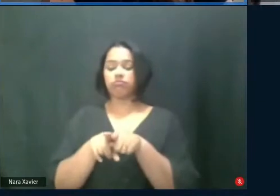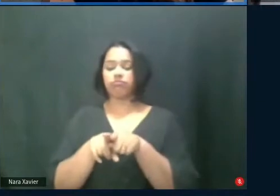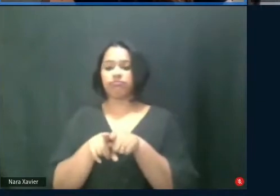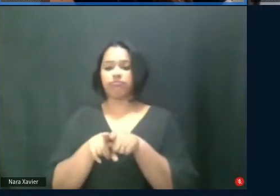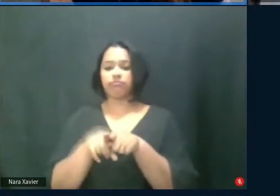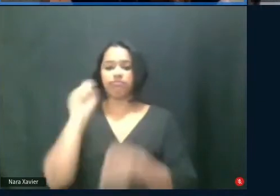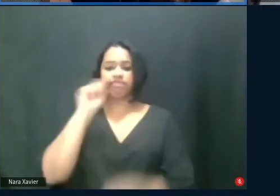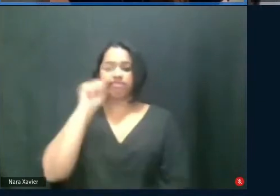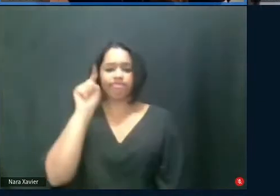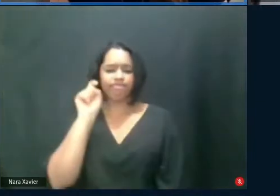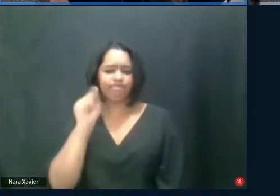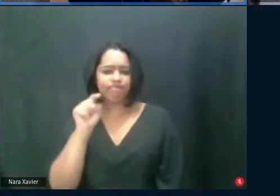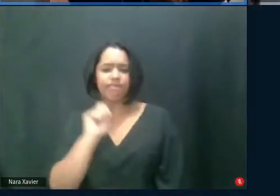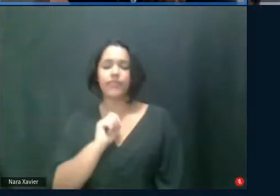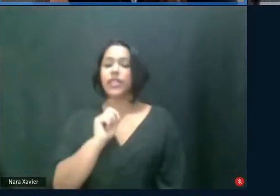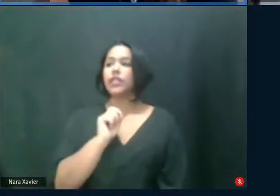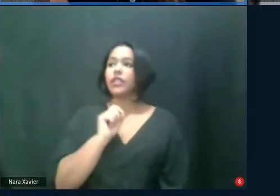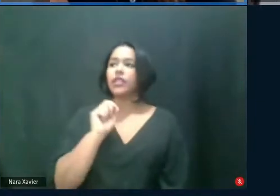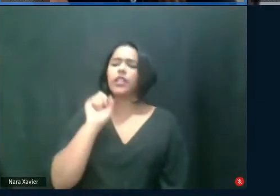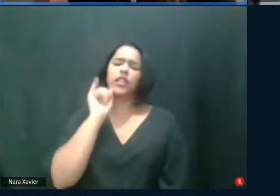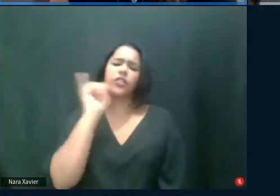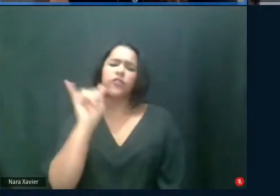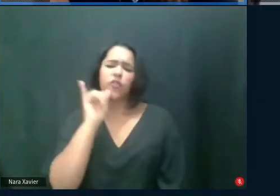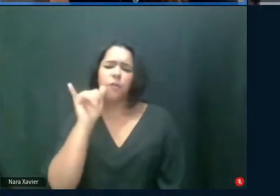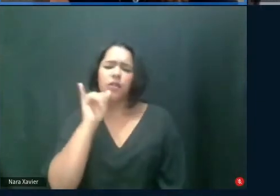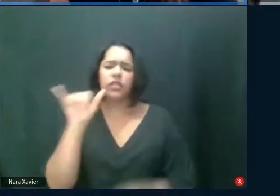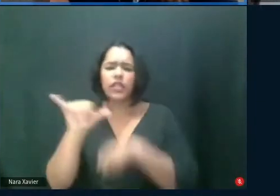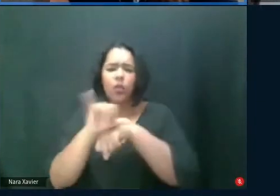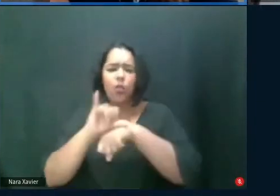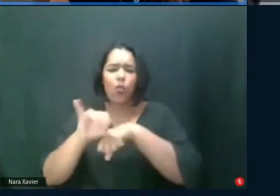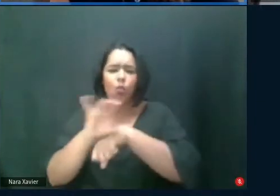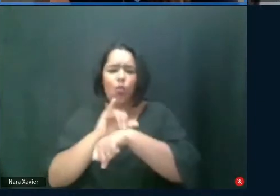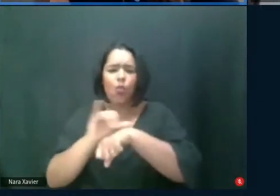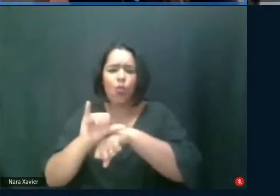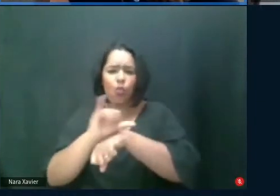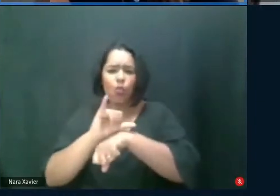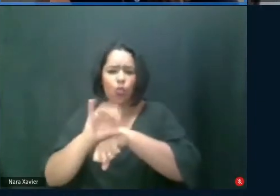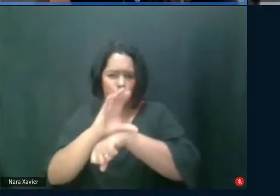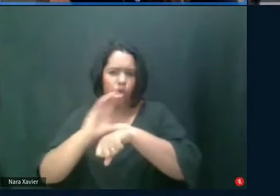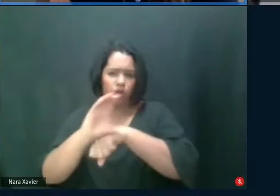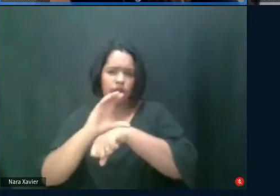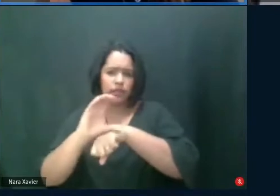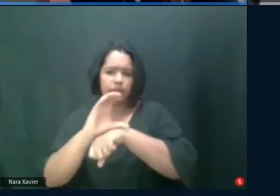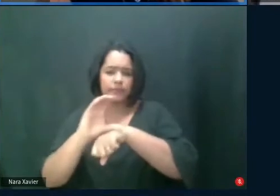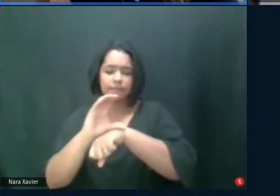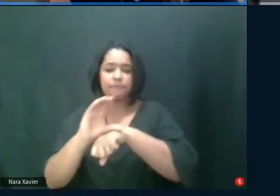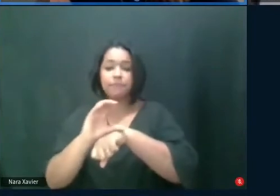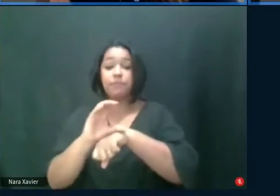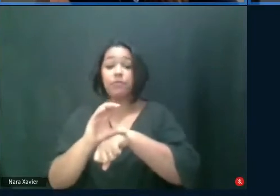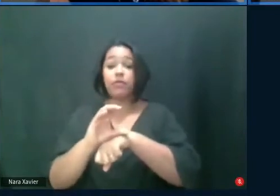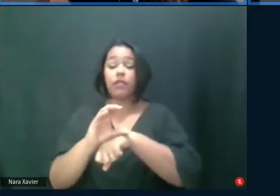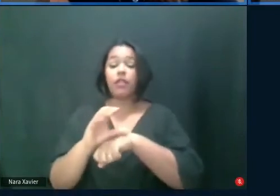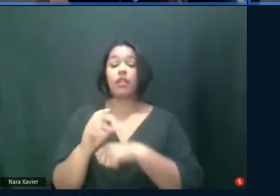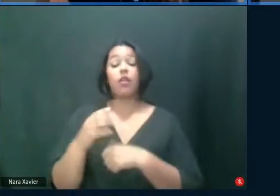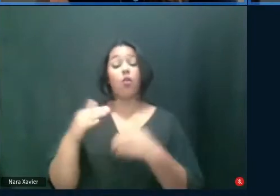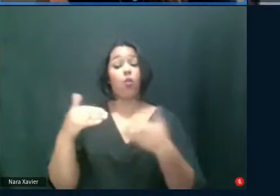relação aos dados do CAS. Quando você fala aí com a Sabine que você